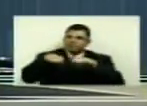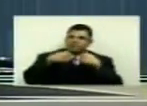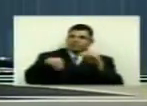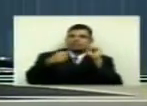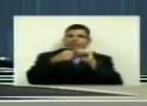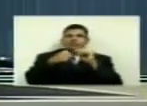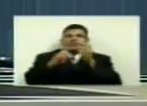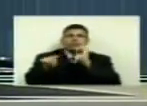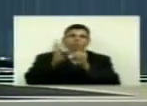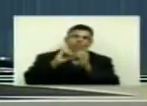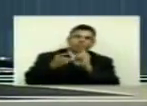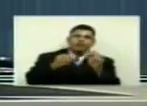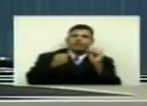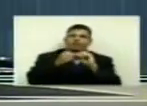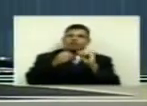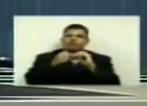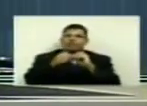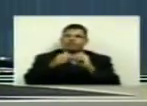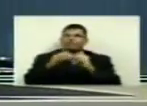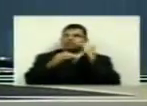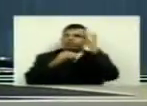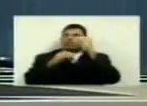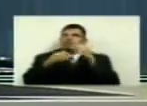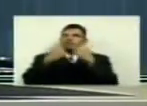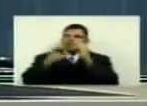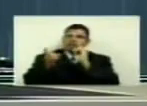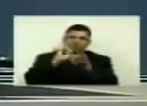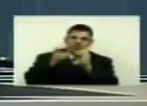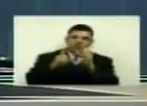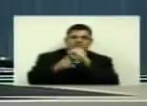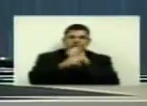fazer, o debate que é feito em alto nível e